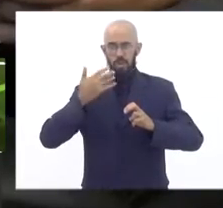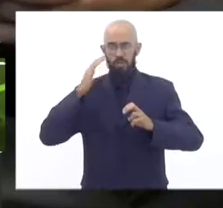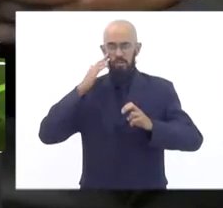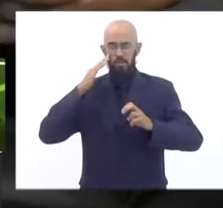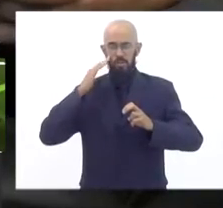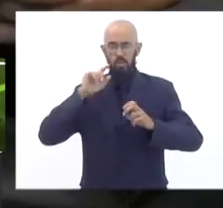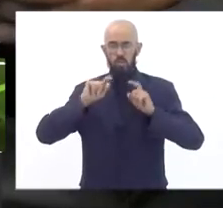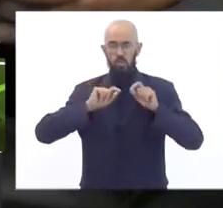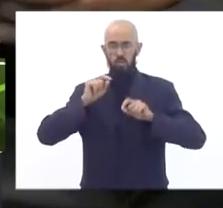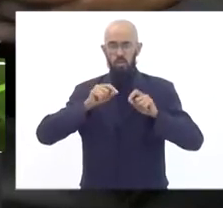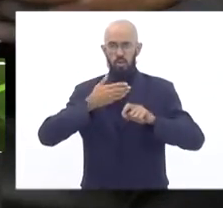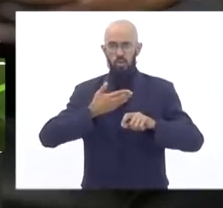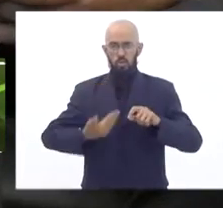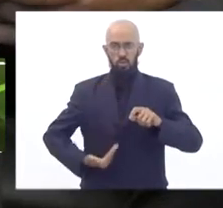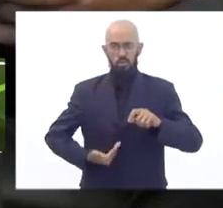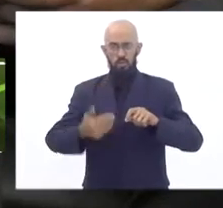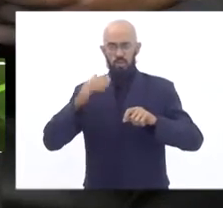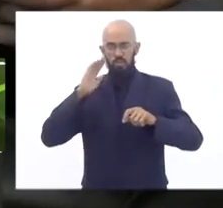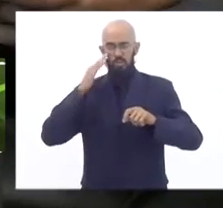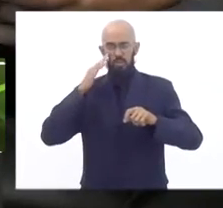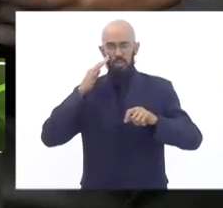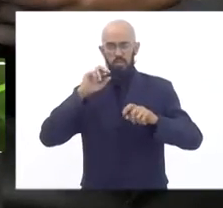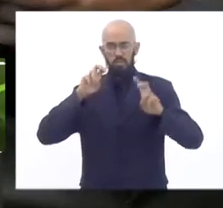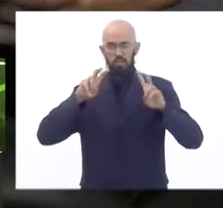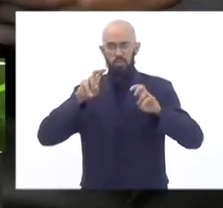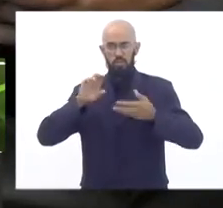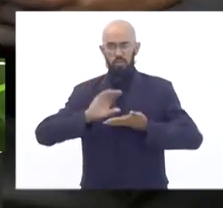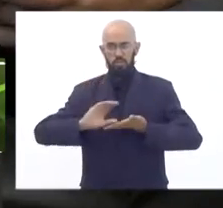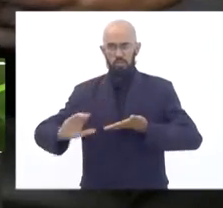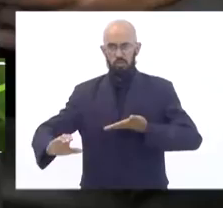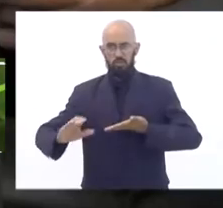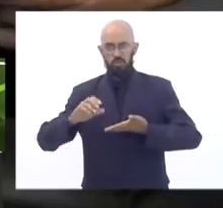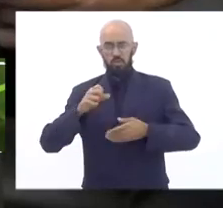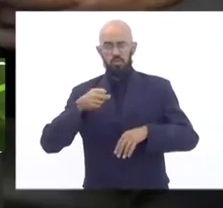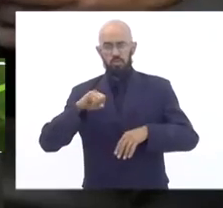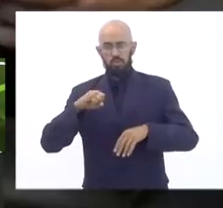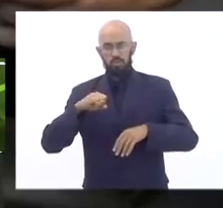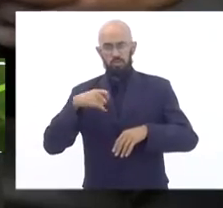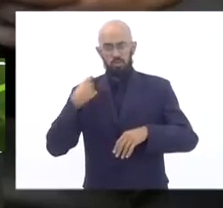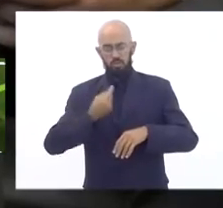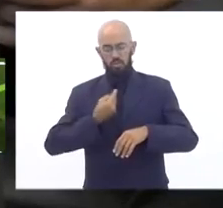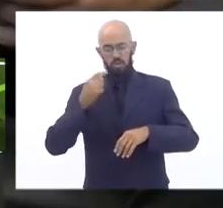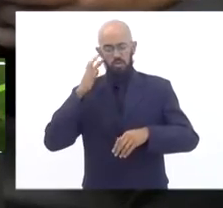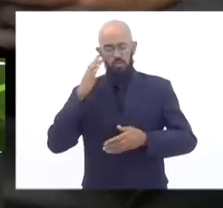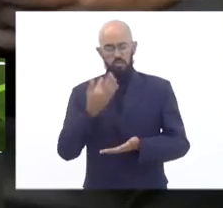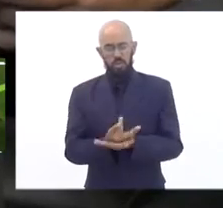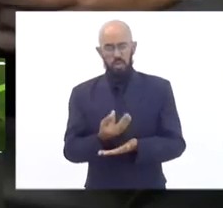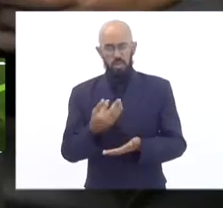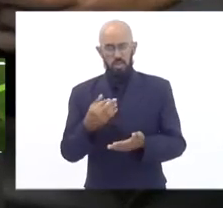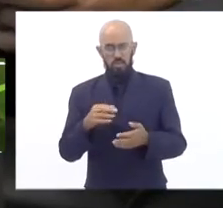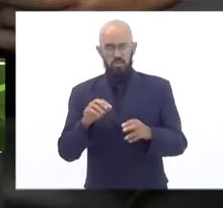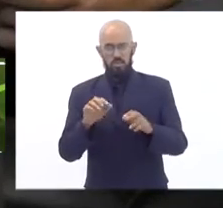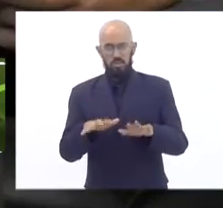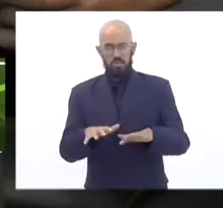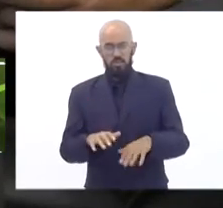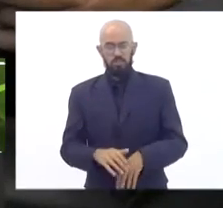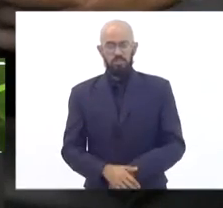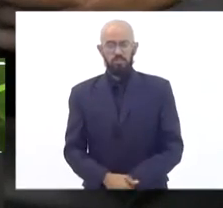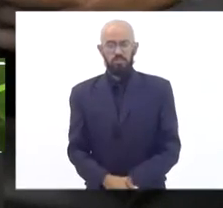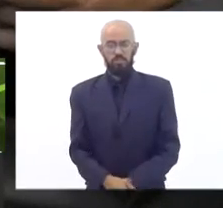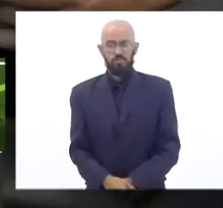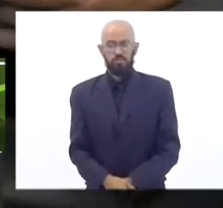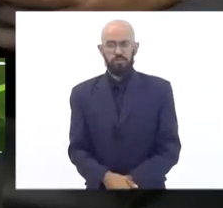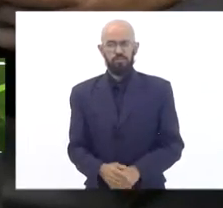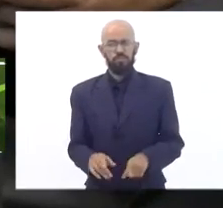governo... entende sobre investimentos, já que a gente tem certeza disso. E, por último, né, eu